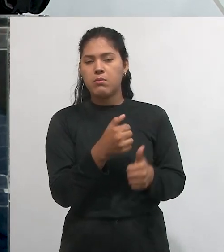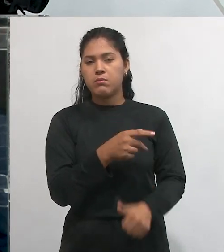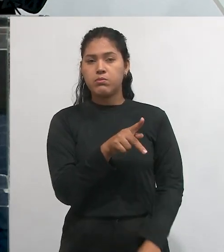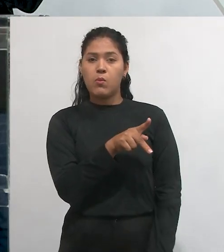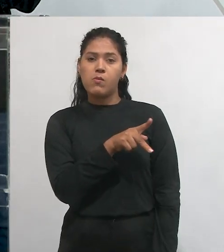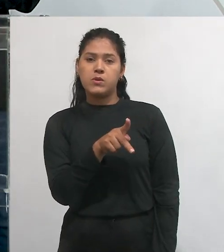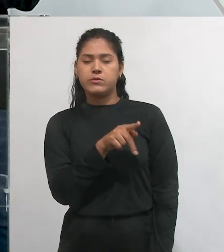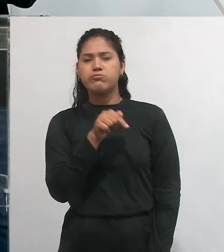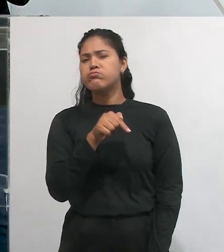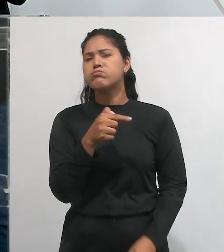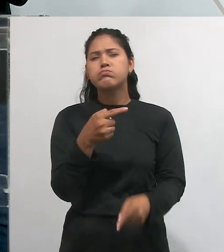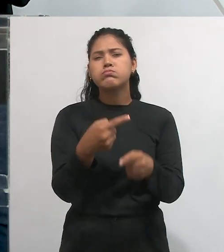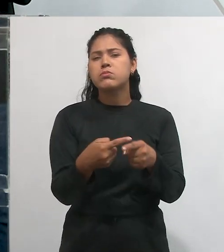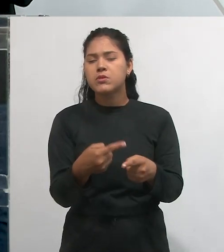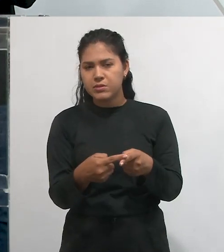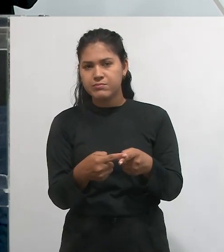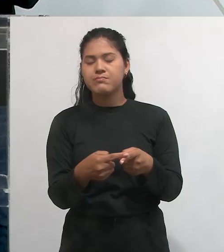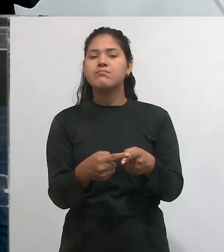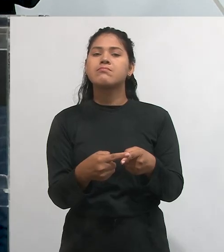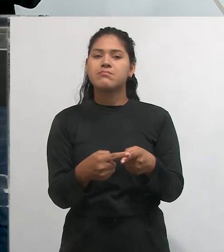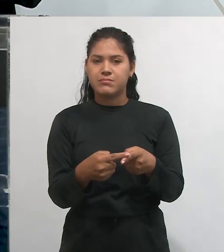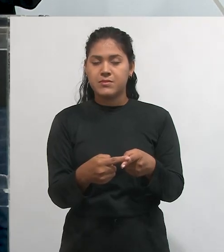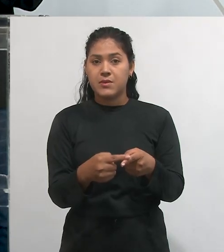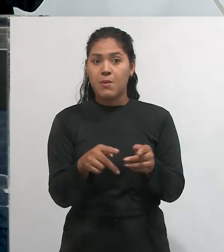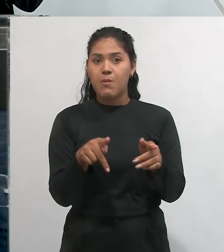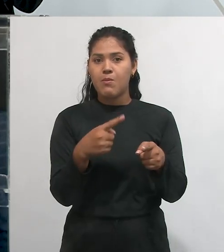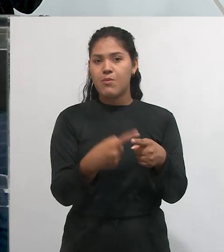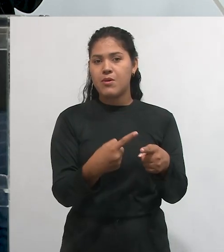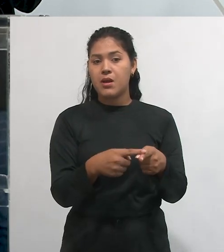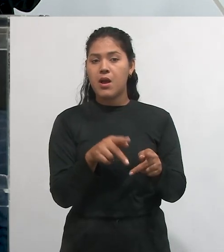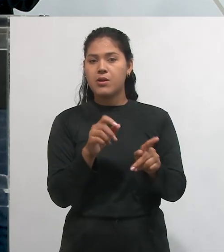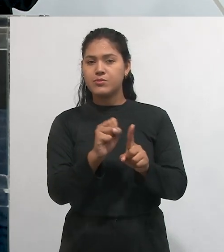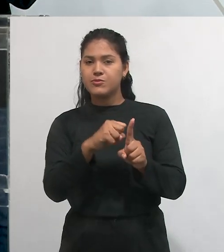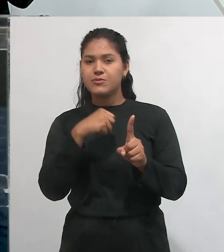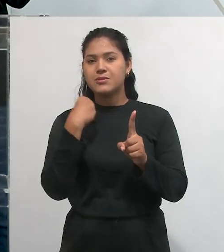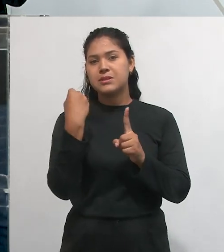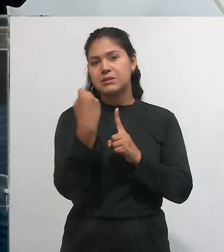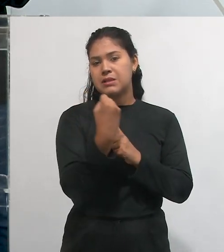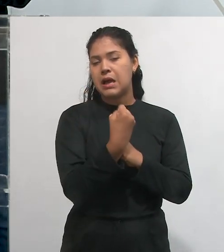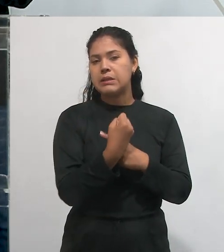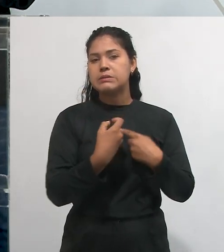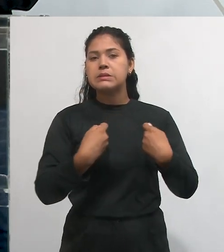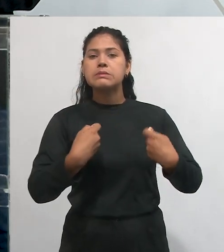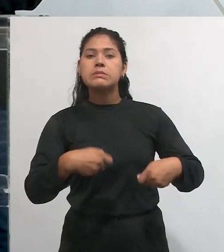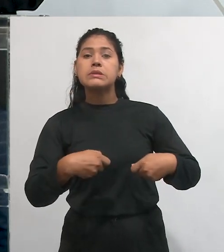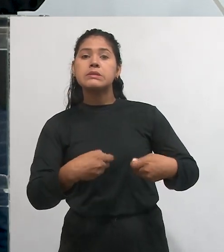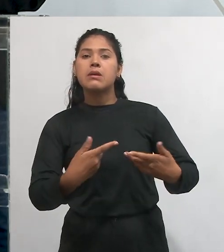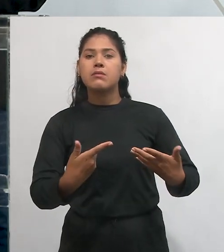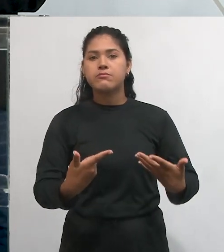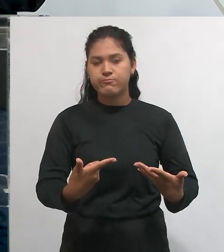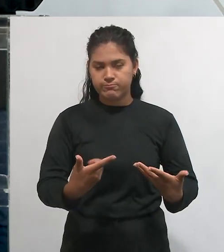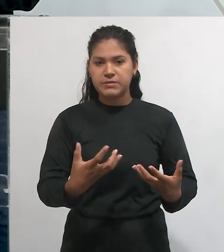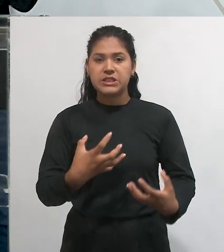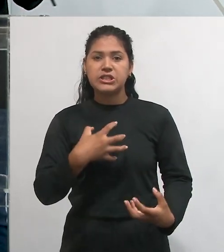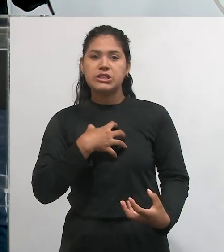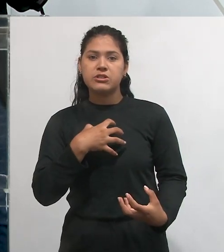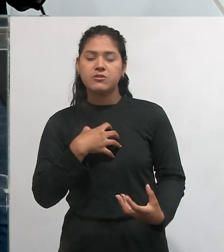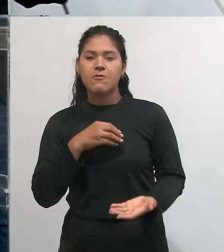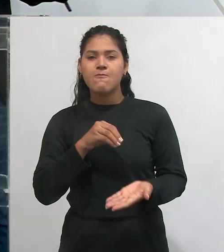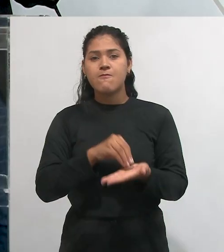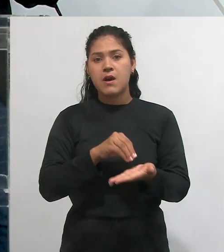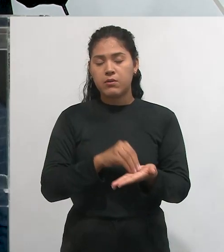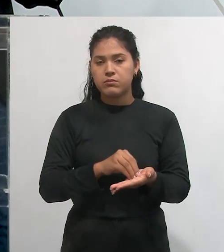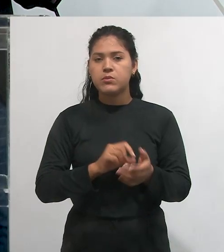professores, justamente porque tem uma demanda para que quem era o cidadão grego, que